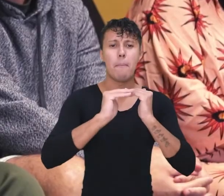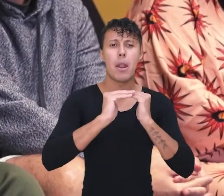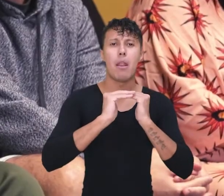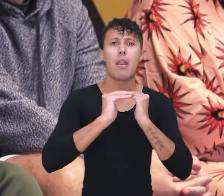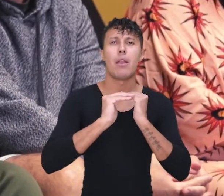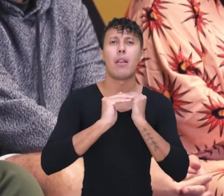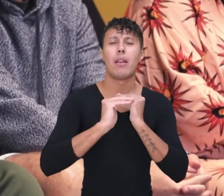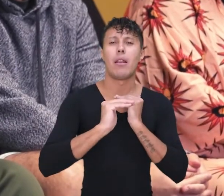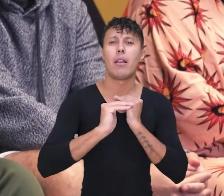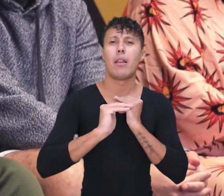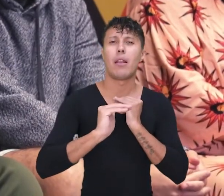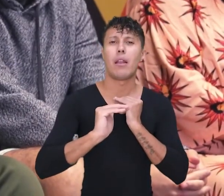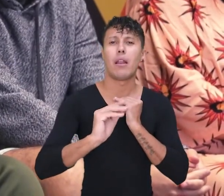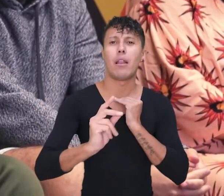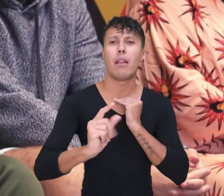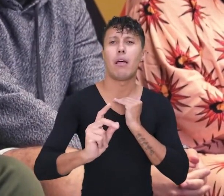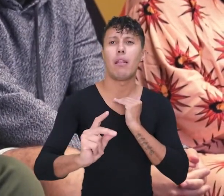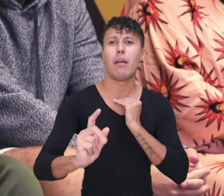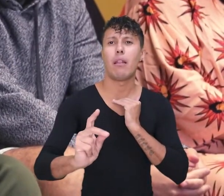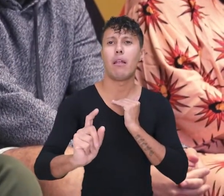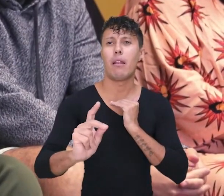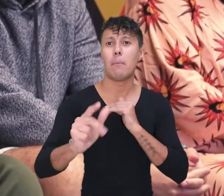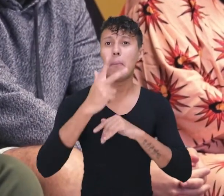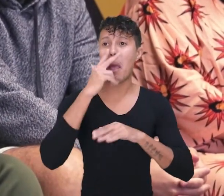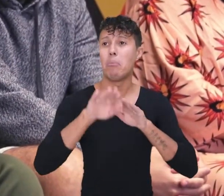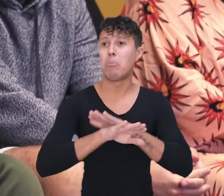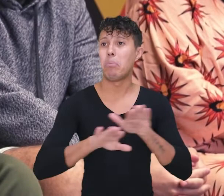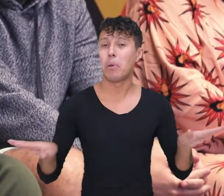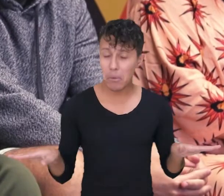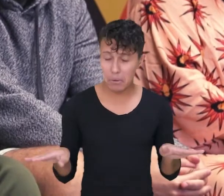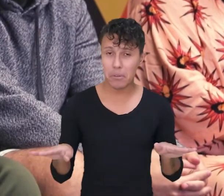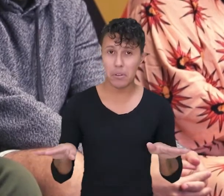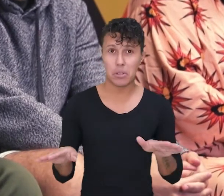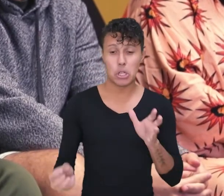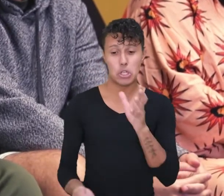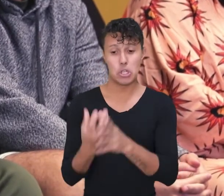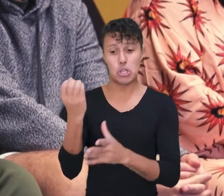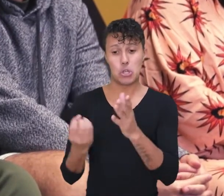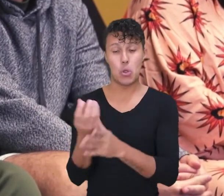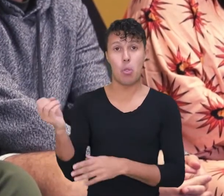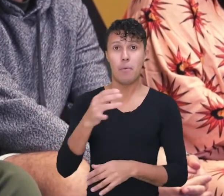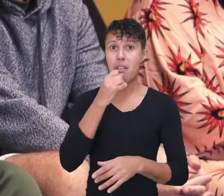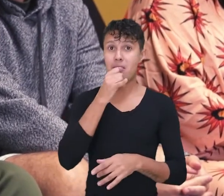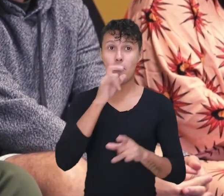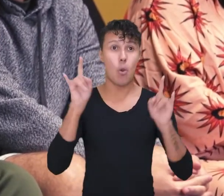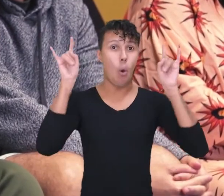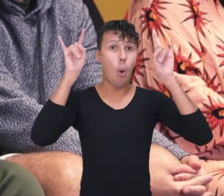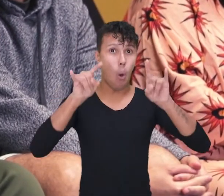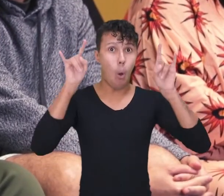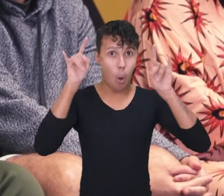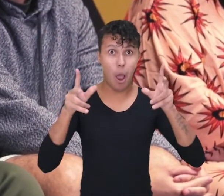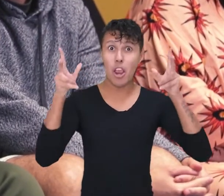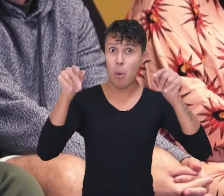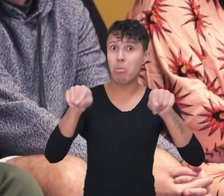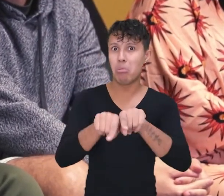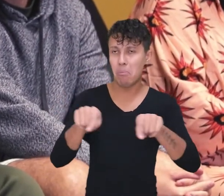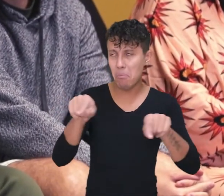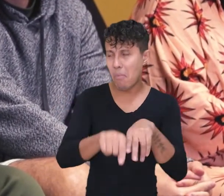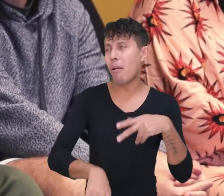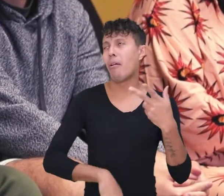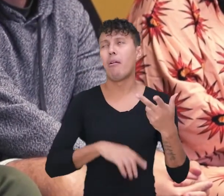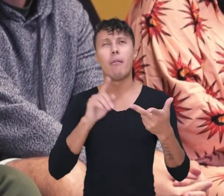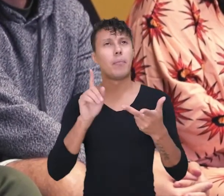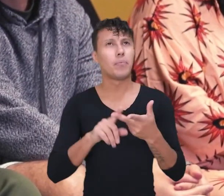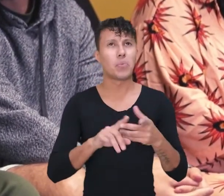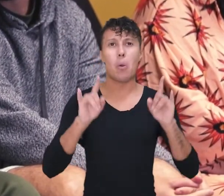desse rompimento, e por muito tempo fizeram isso, e aí o modernismo meio que acabou. E aí surgiram outros movimentos. O rock também fez isso por um bom tempo, e depois,